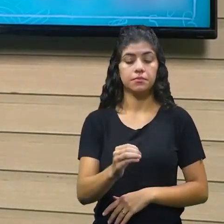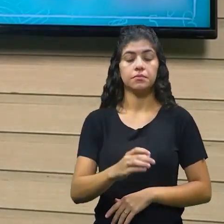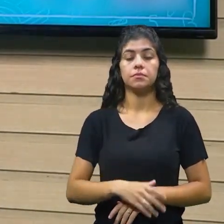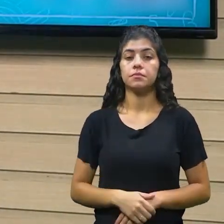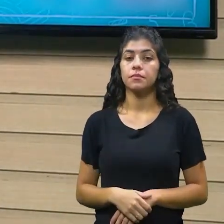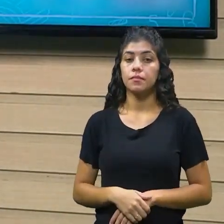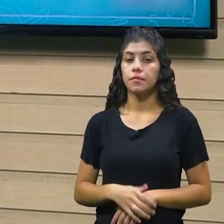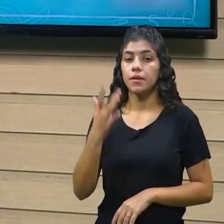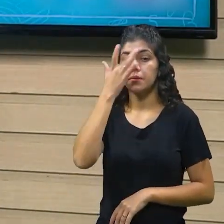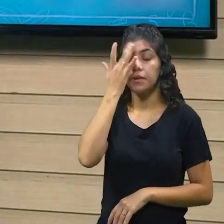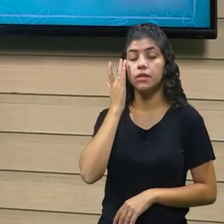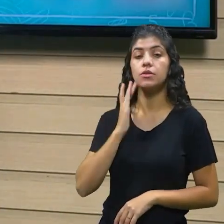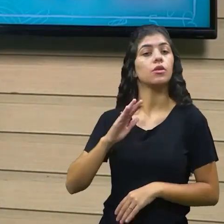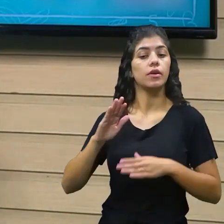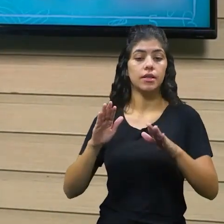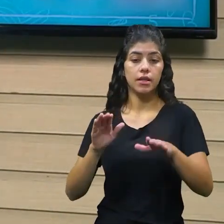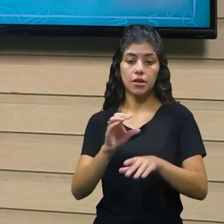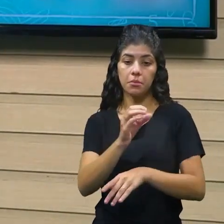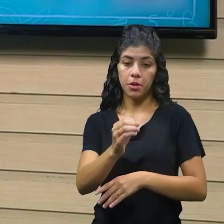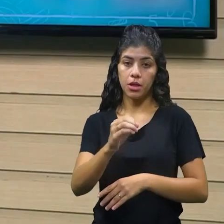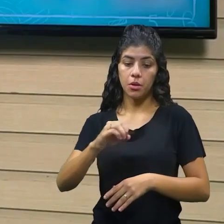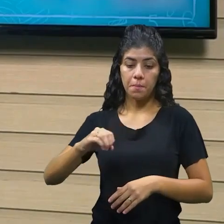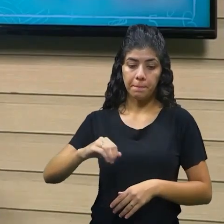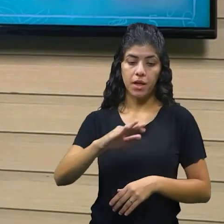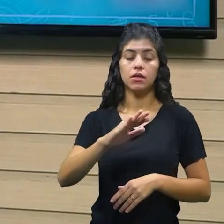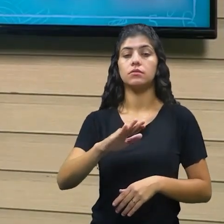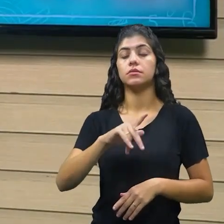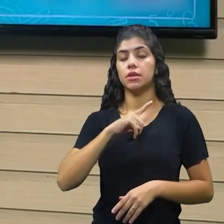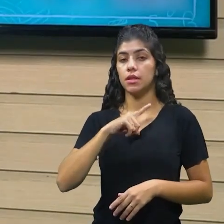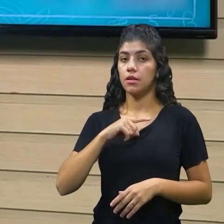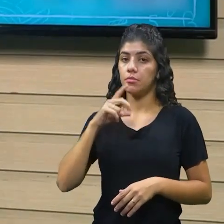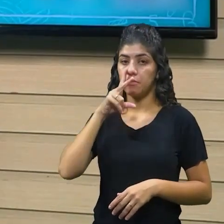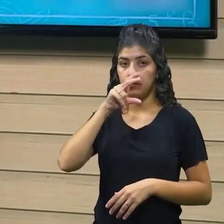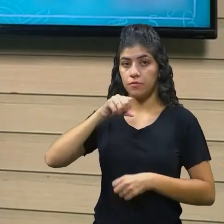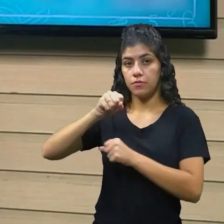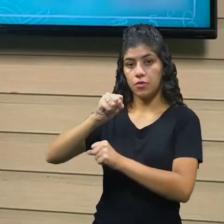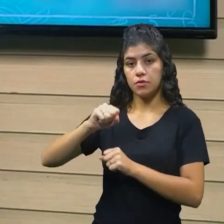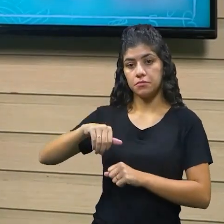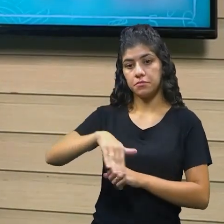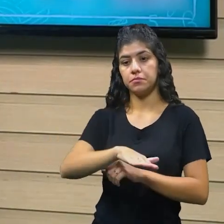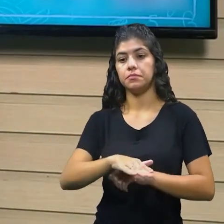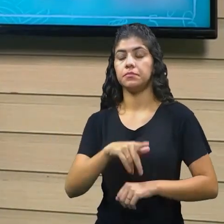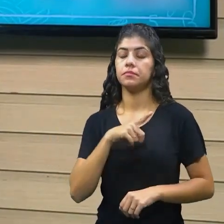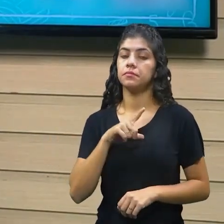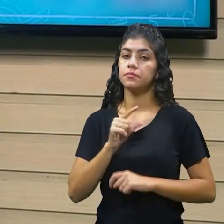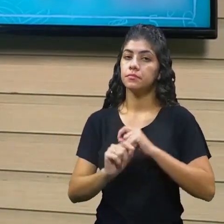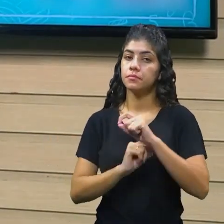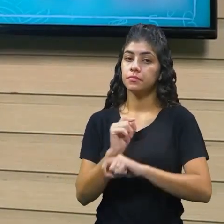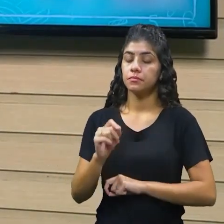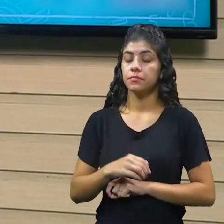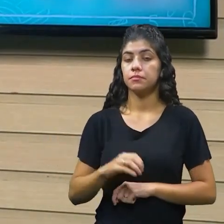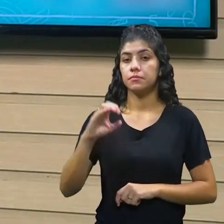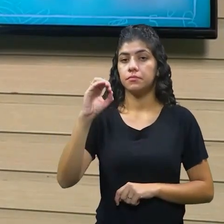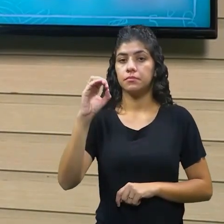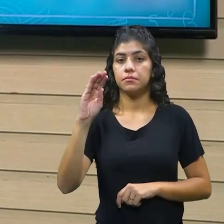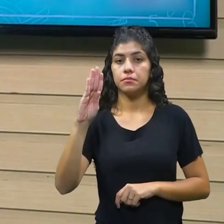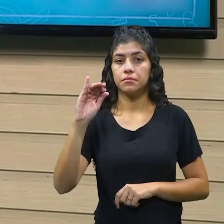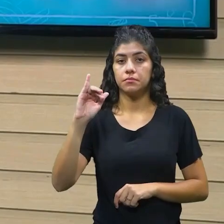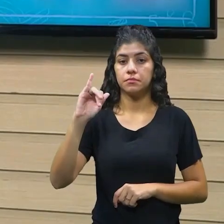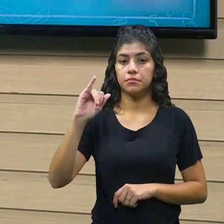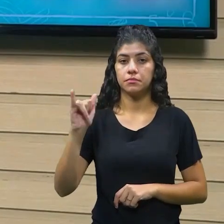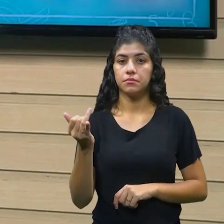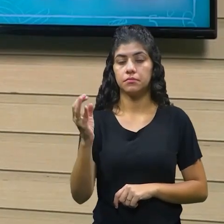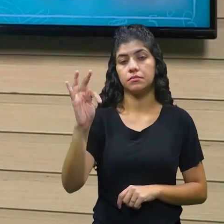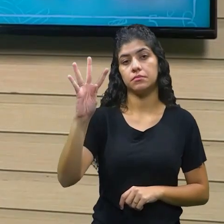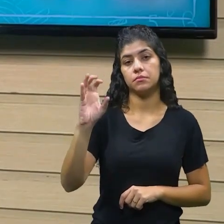partir do momento que alguém vai lá e empurra, então você está aplicando uma força. E aí você está tirando esse objeto do